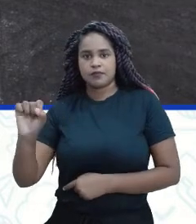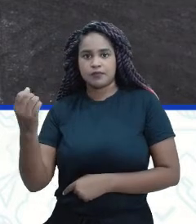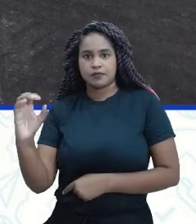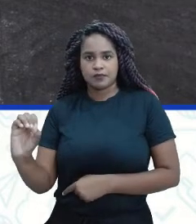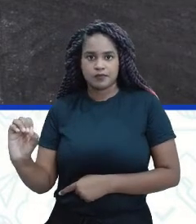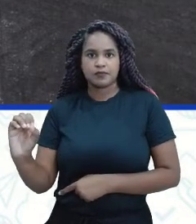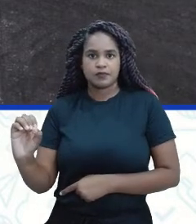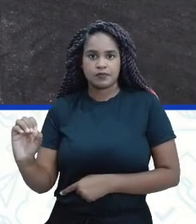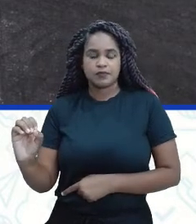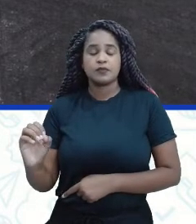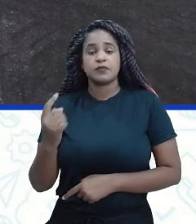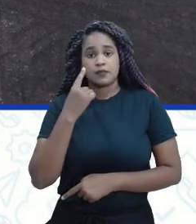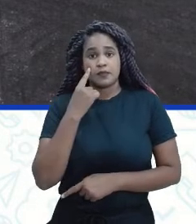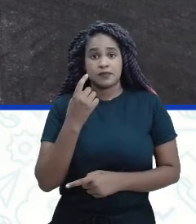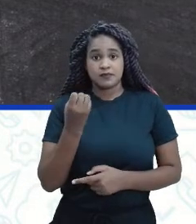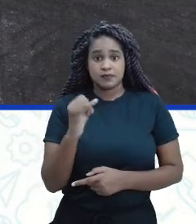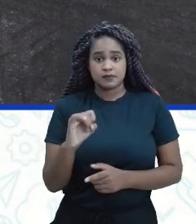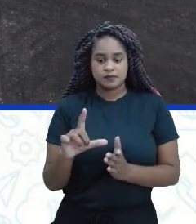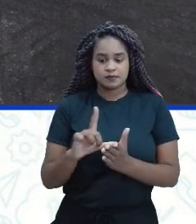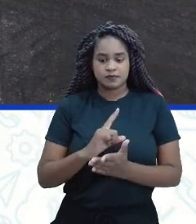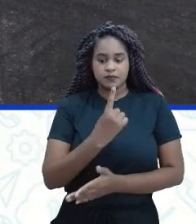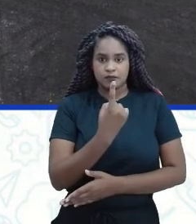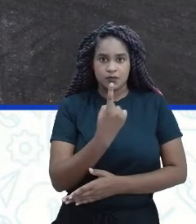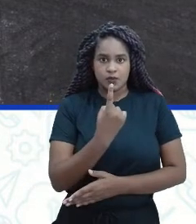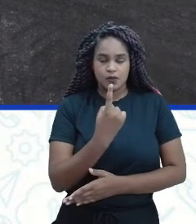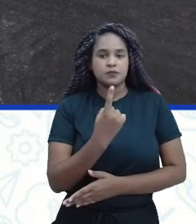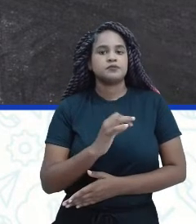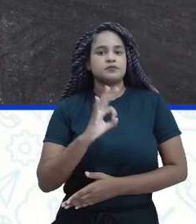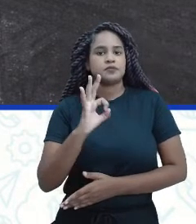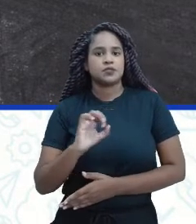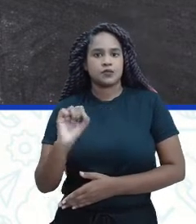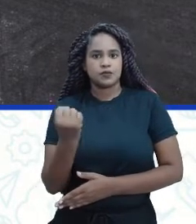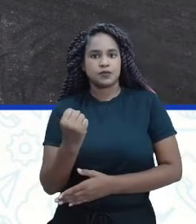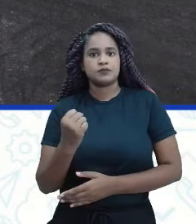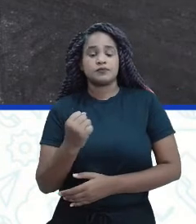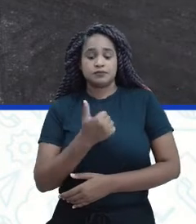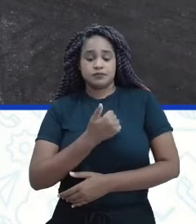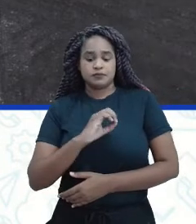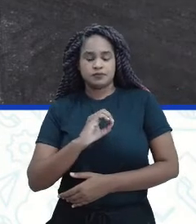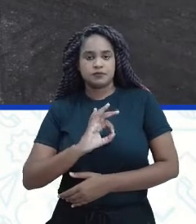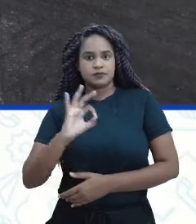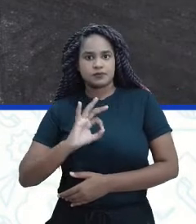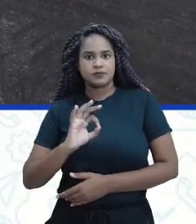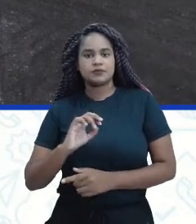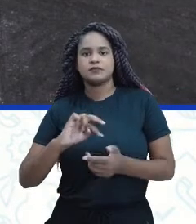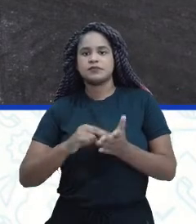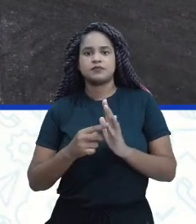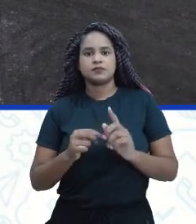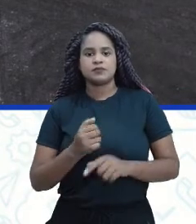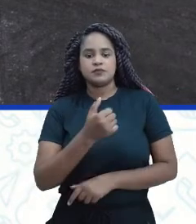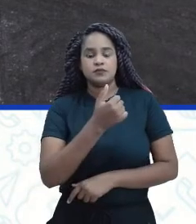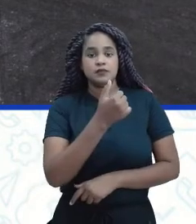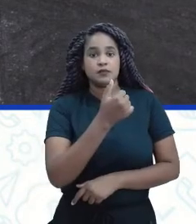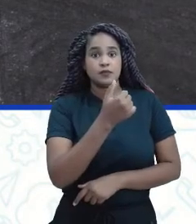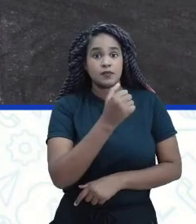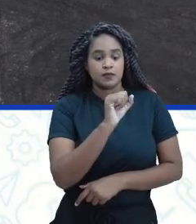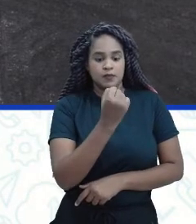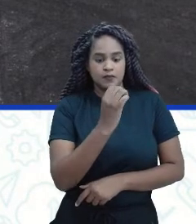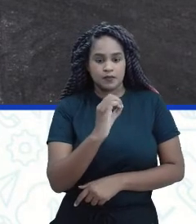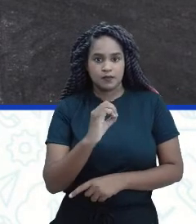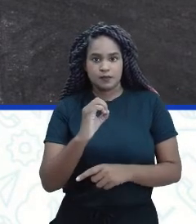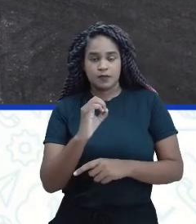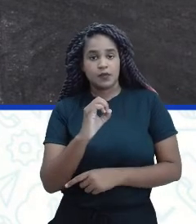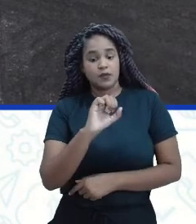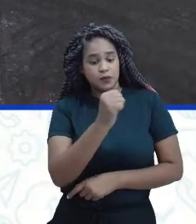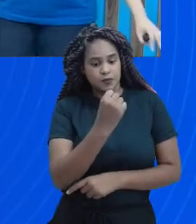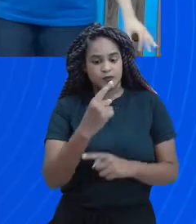10%, 8 vezes 10. Então, a gente vai ter 80 aí. Facinho demais também. A gente começou a deduzir essas informações. Pronto.